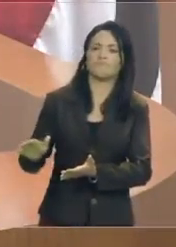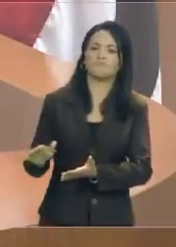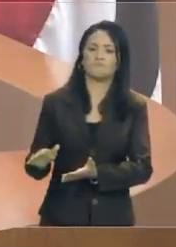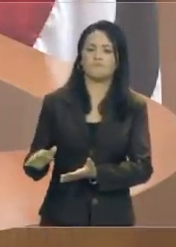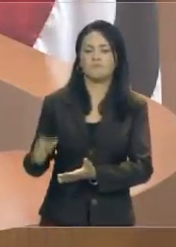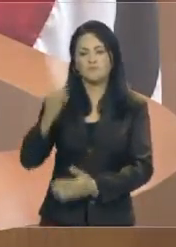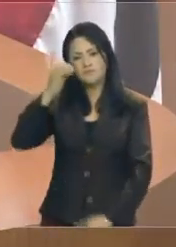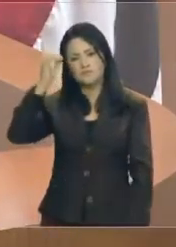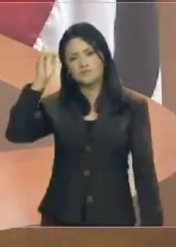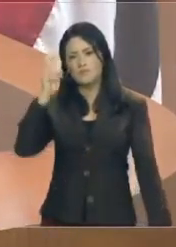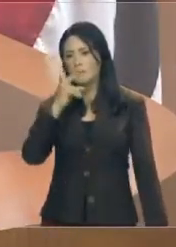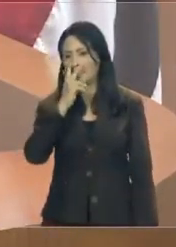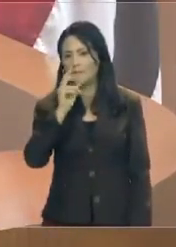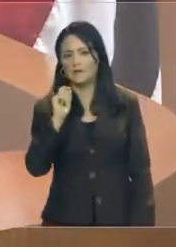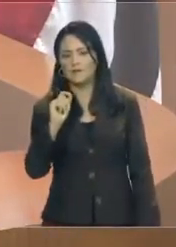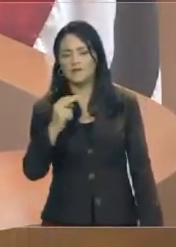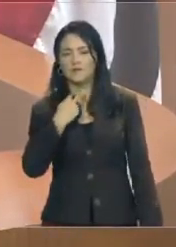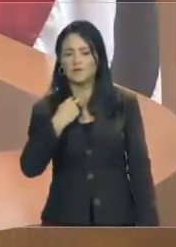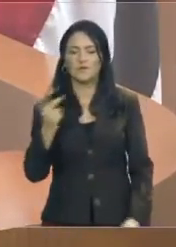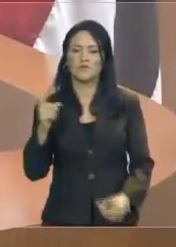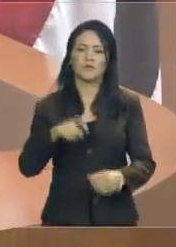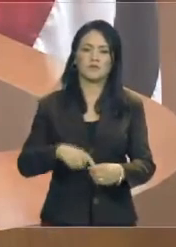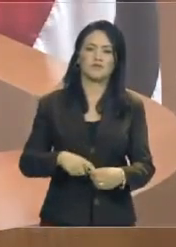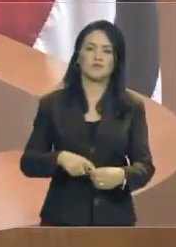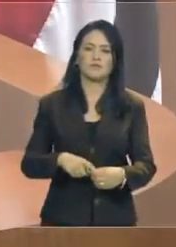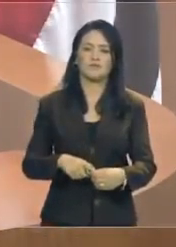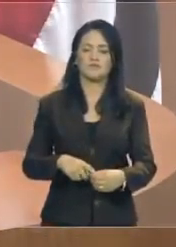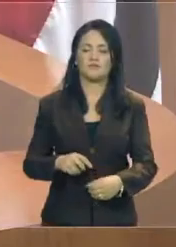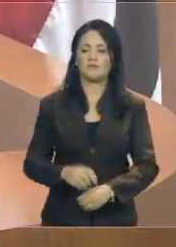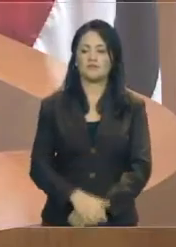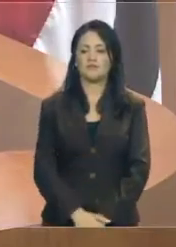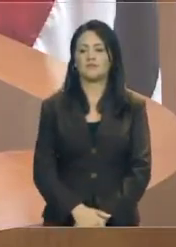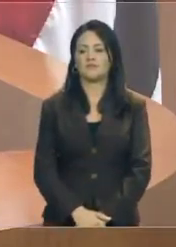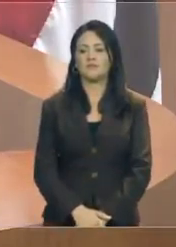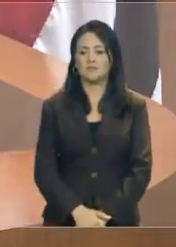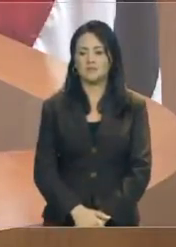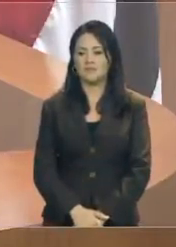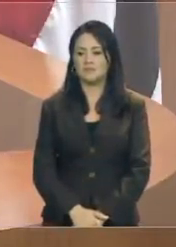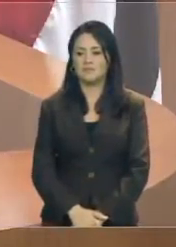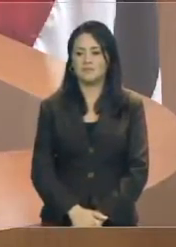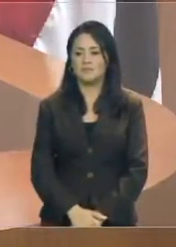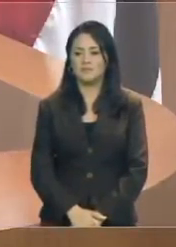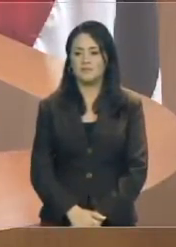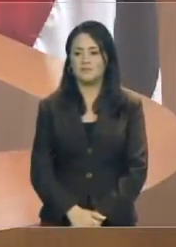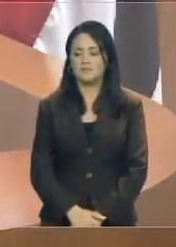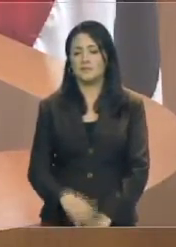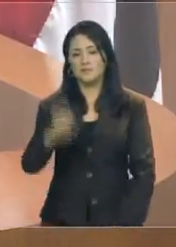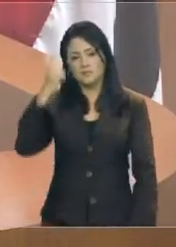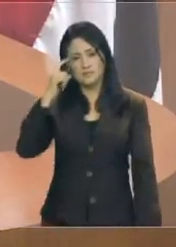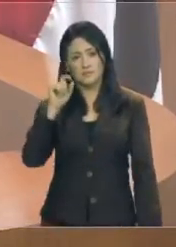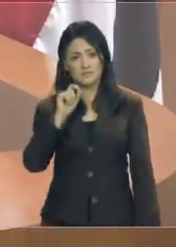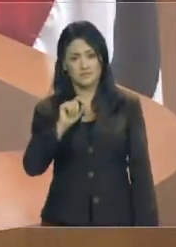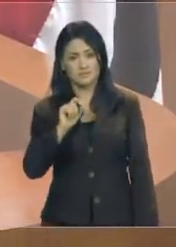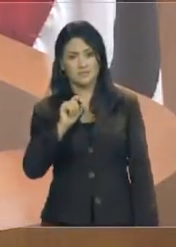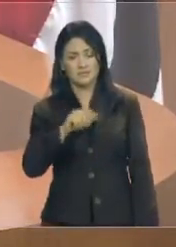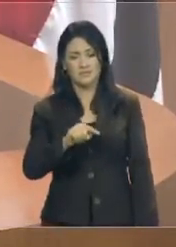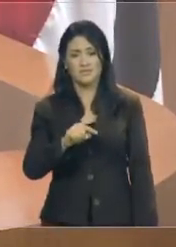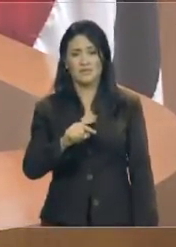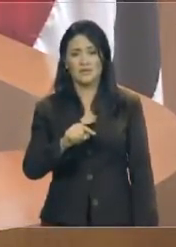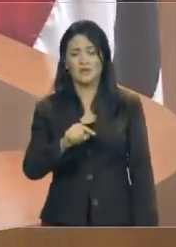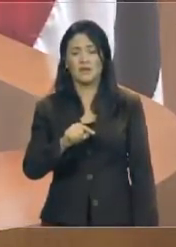irreversível afastamento da presidente da República. Imaginemos que um gangster presidiu a sessão